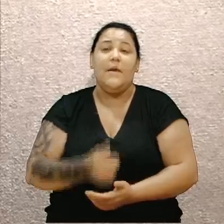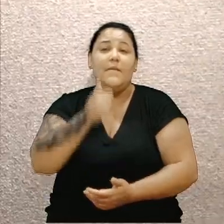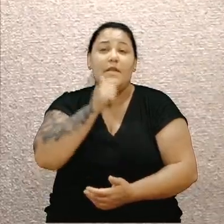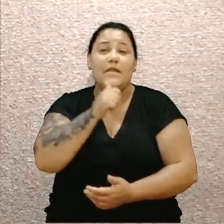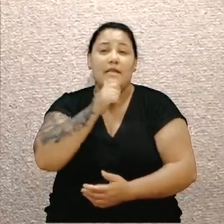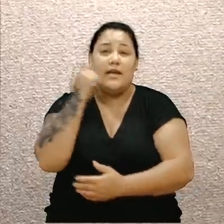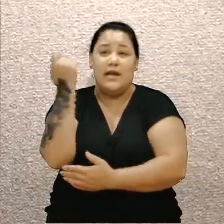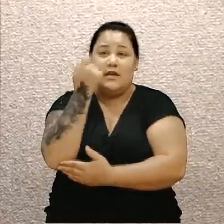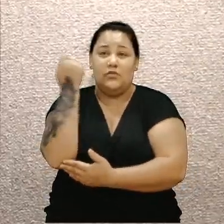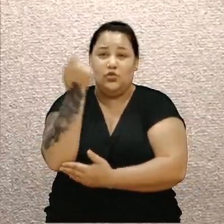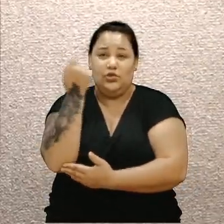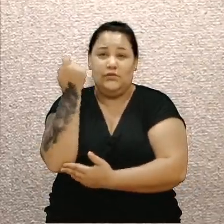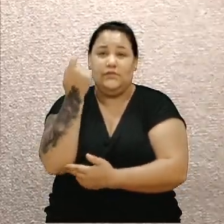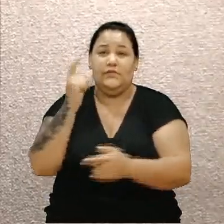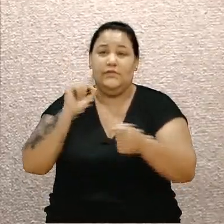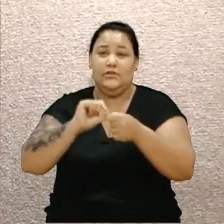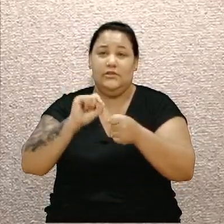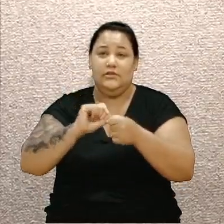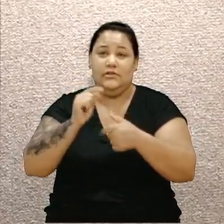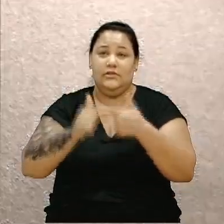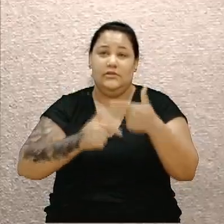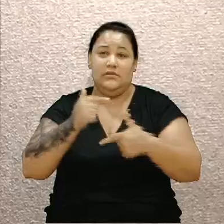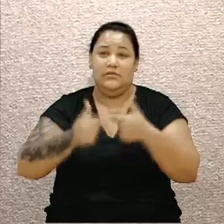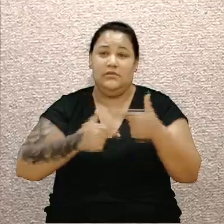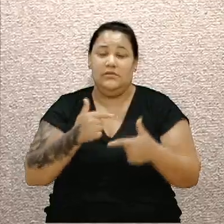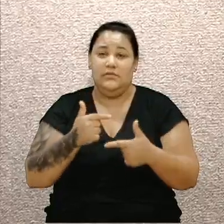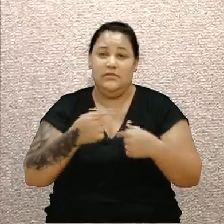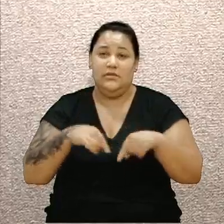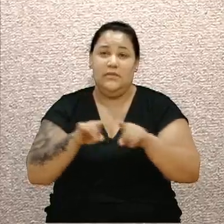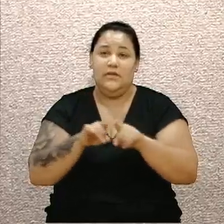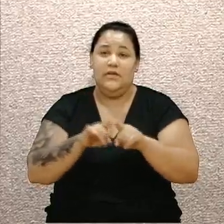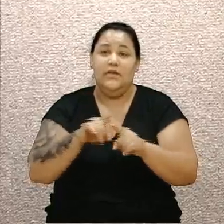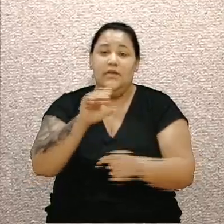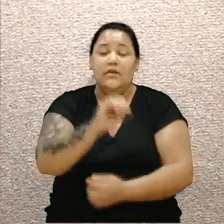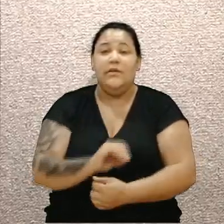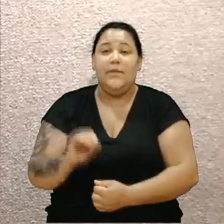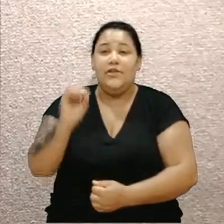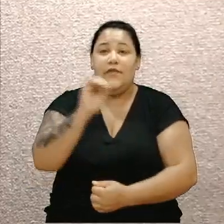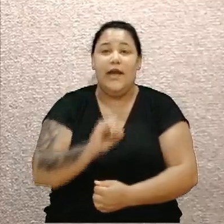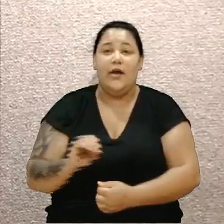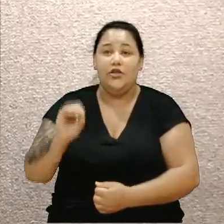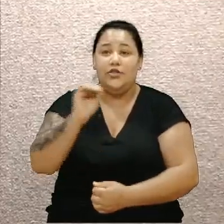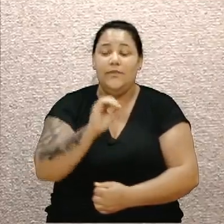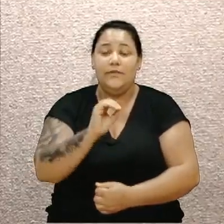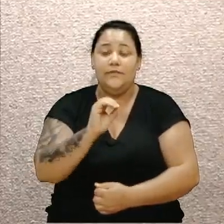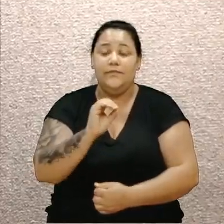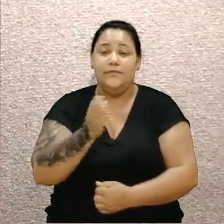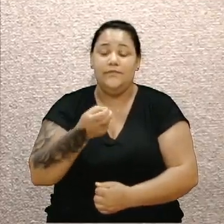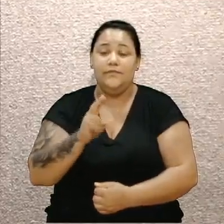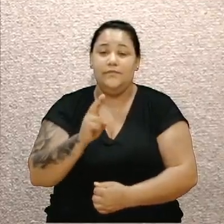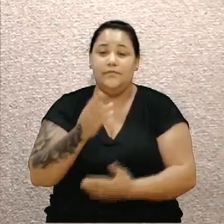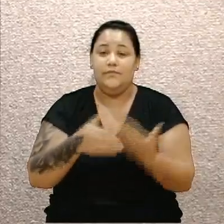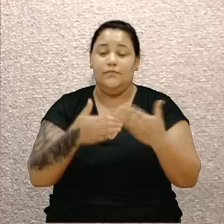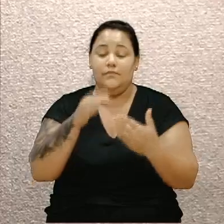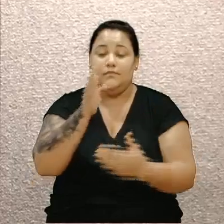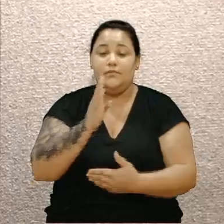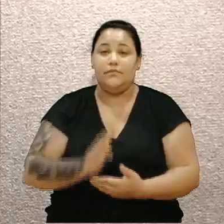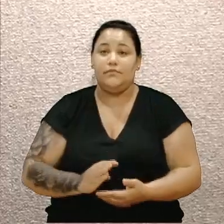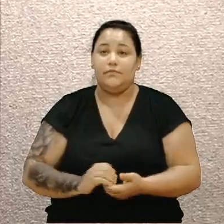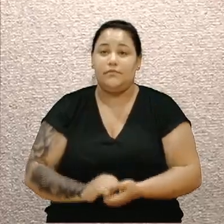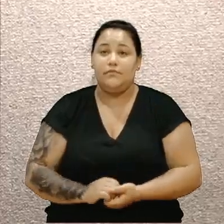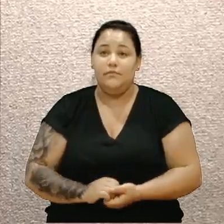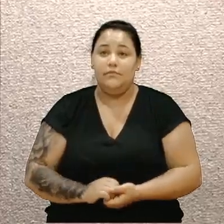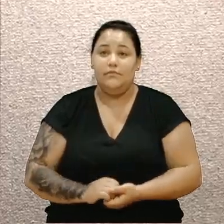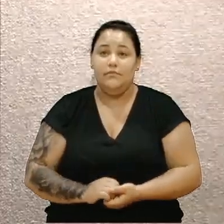vem fazendo um trabalho incomensurável no estado do Rio Grande do Sul e, quiçá, no Brasil, que é a